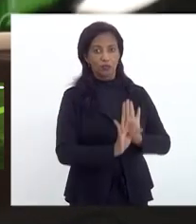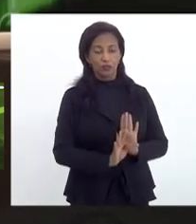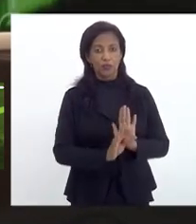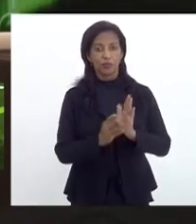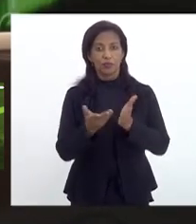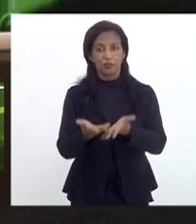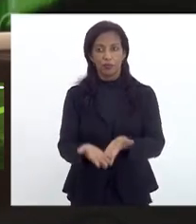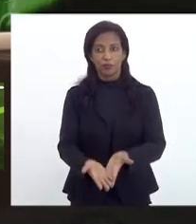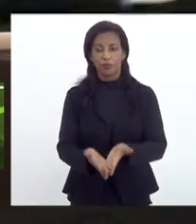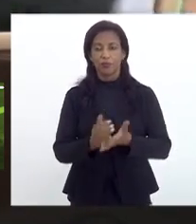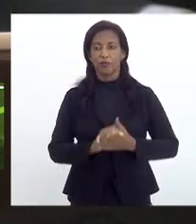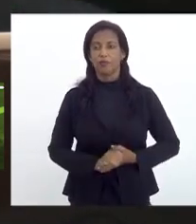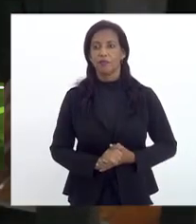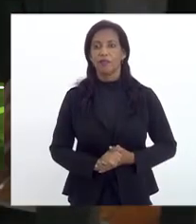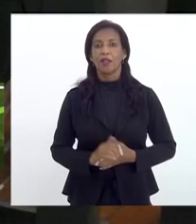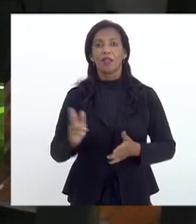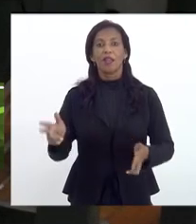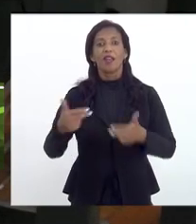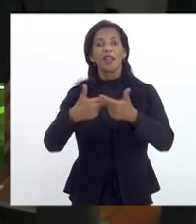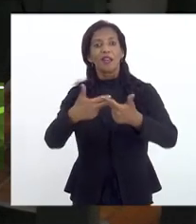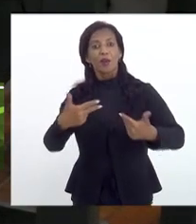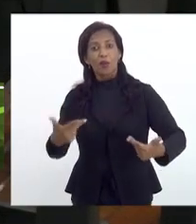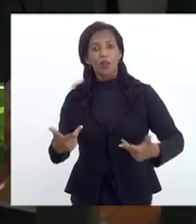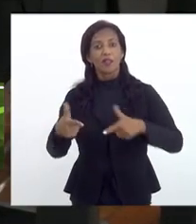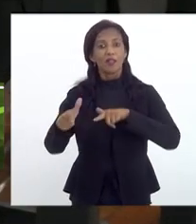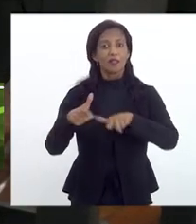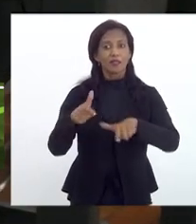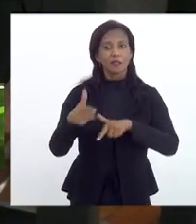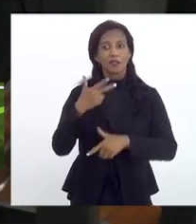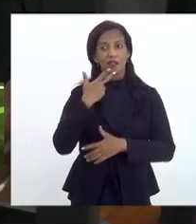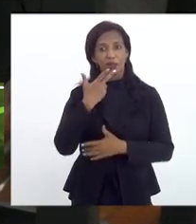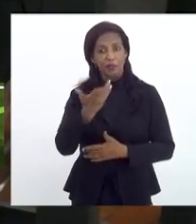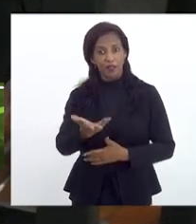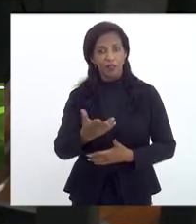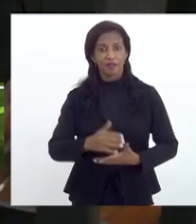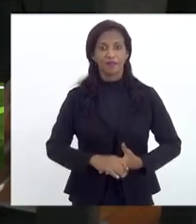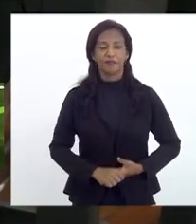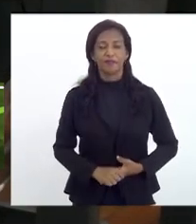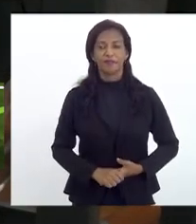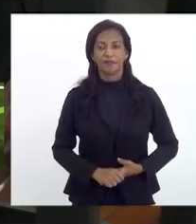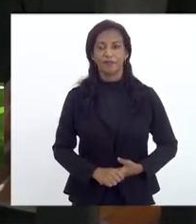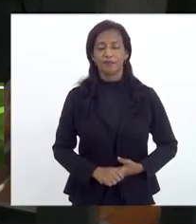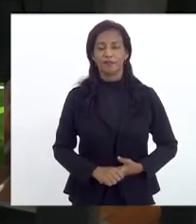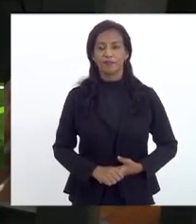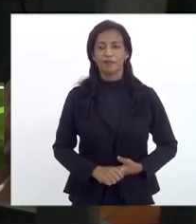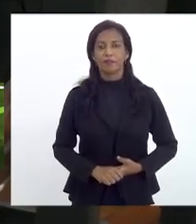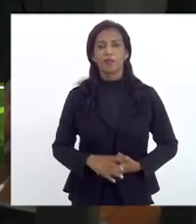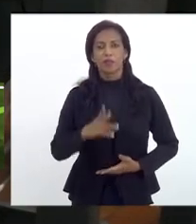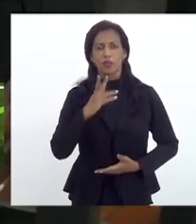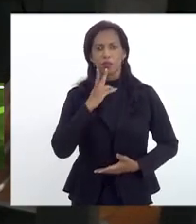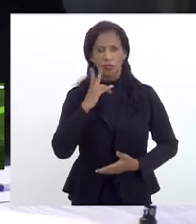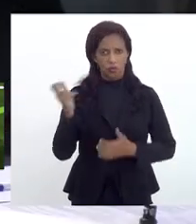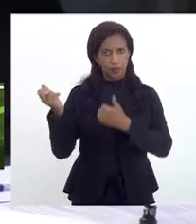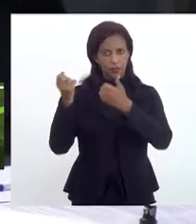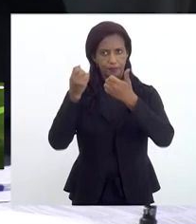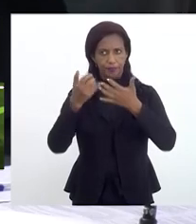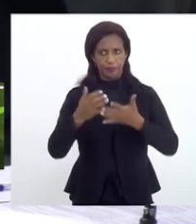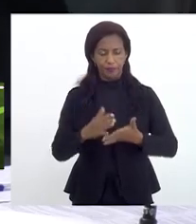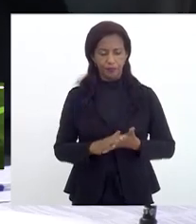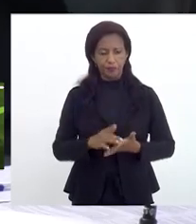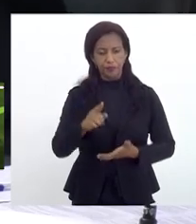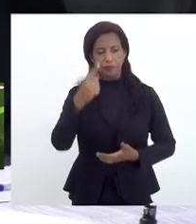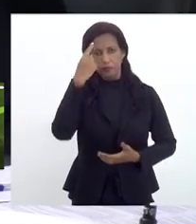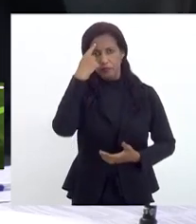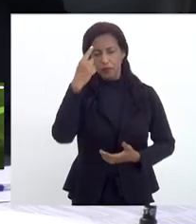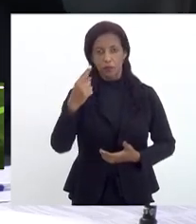É aquela melhor qualidade No serviço Que a gente estava falando Presidente Isso Capacitação de cada um Deixa eu só dizer uma coisa Para você ter uma ideia